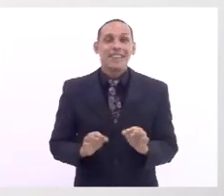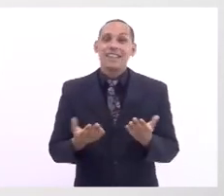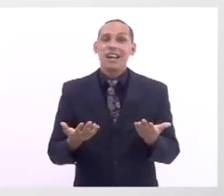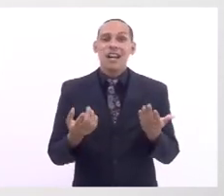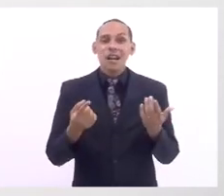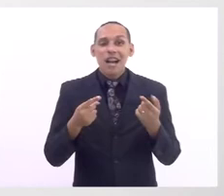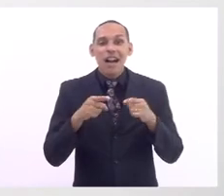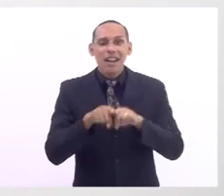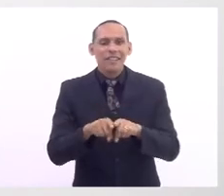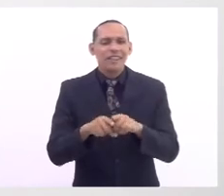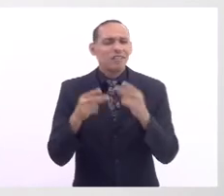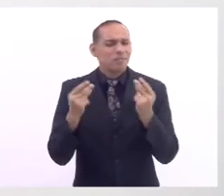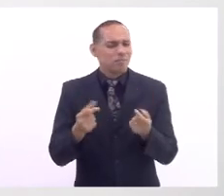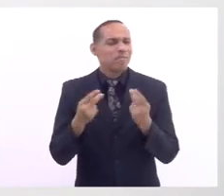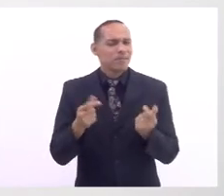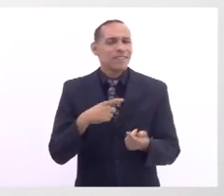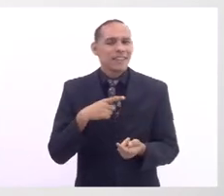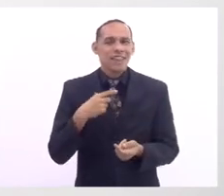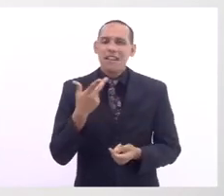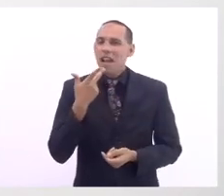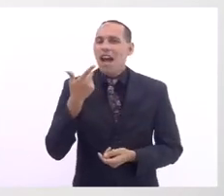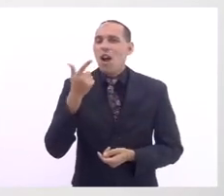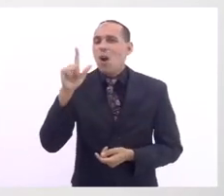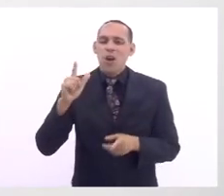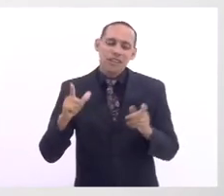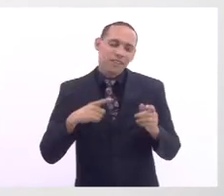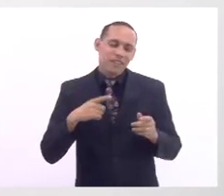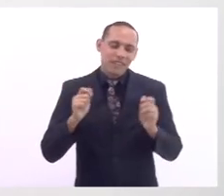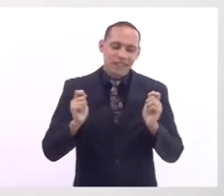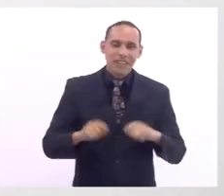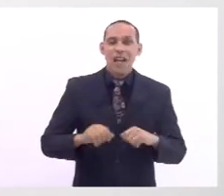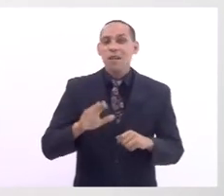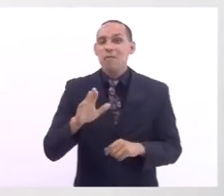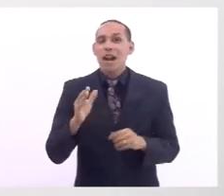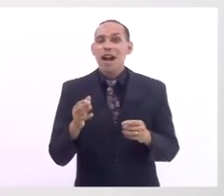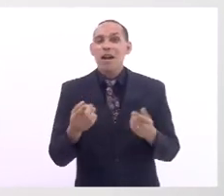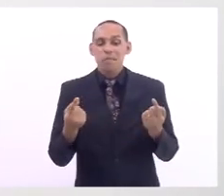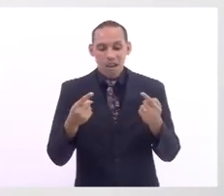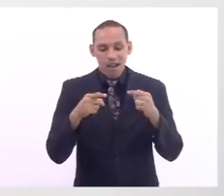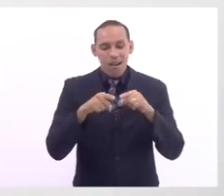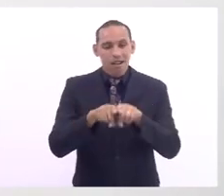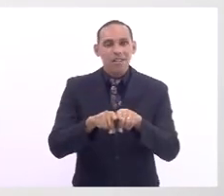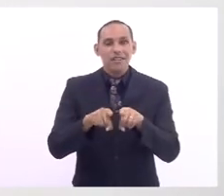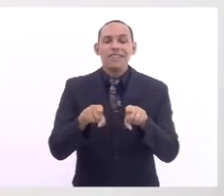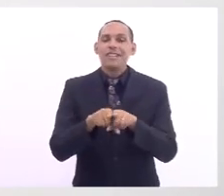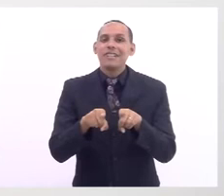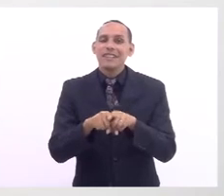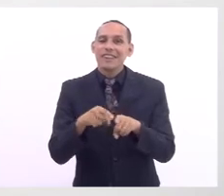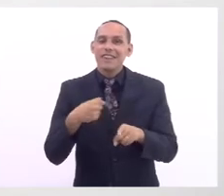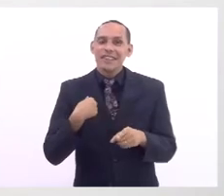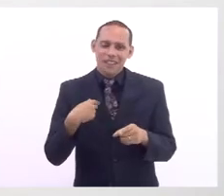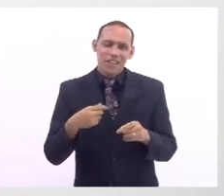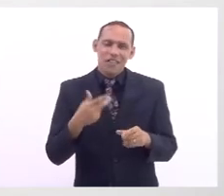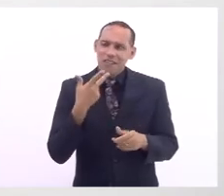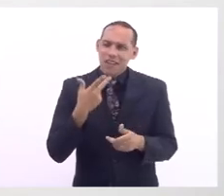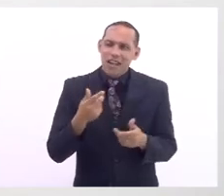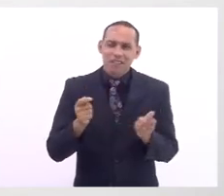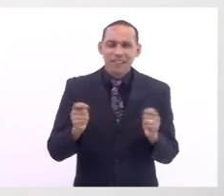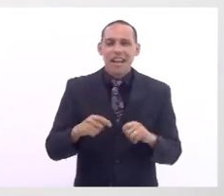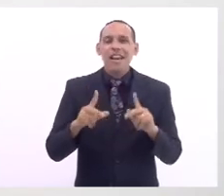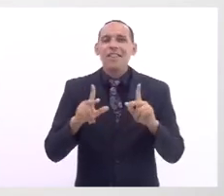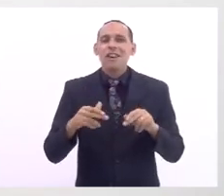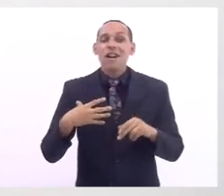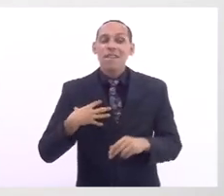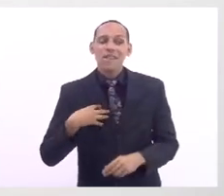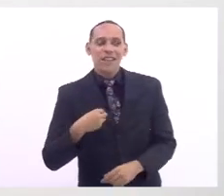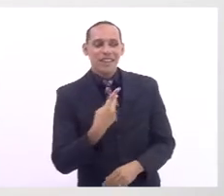essa parceria já vendi muito eu poderia citar outros aqui mas é bem como parceiro eu também sou próximo colocar como um